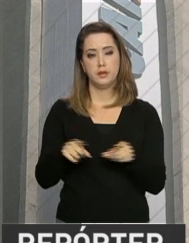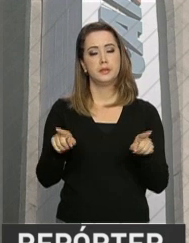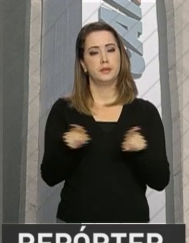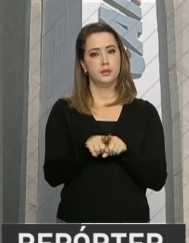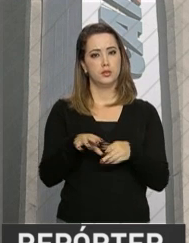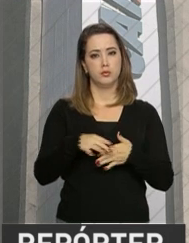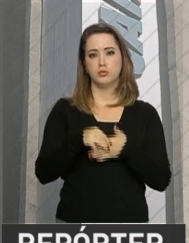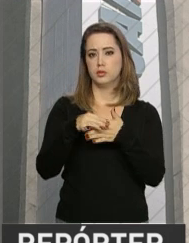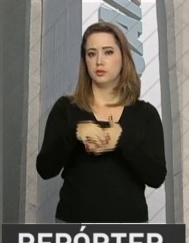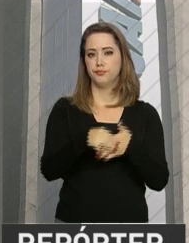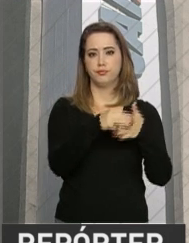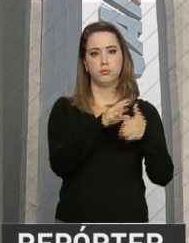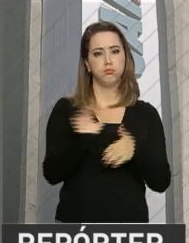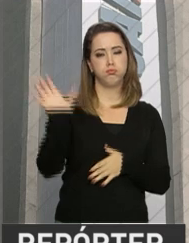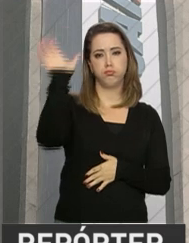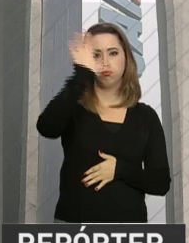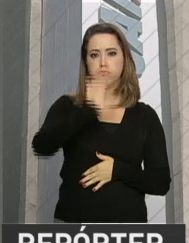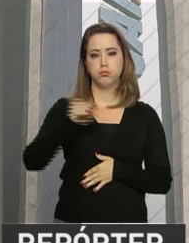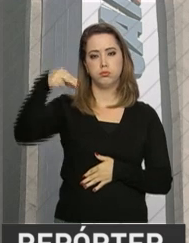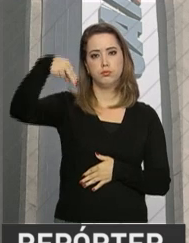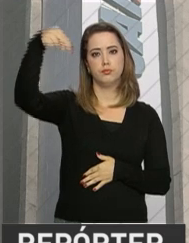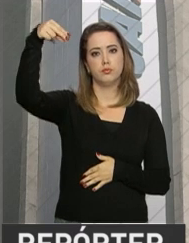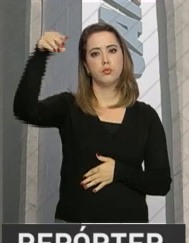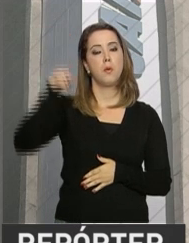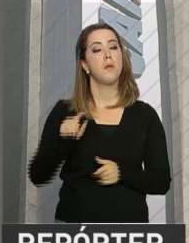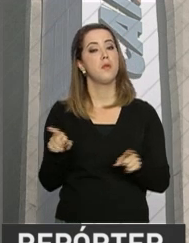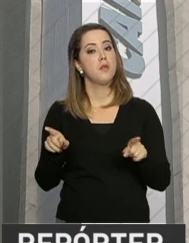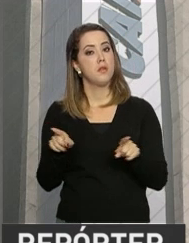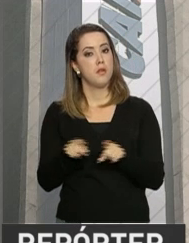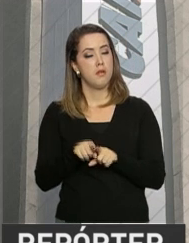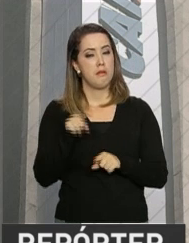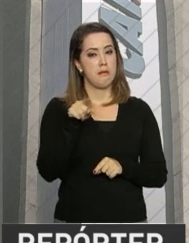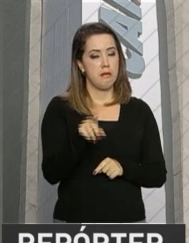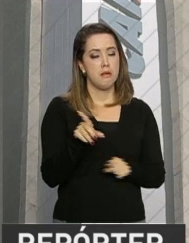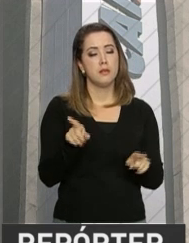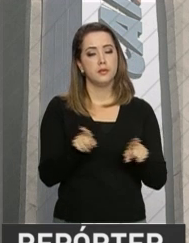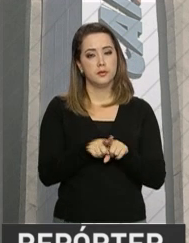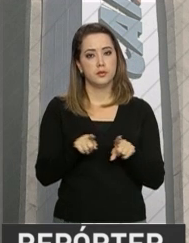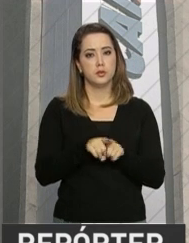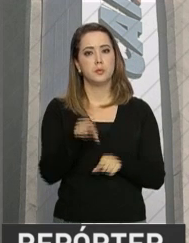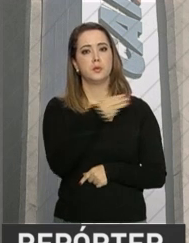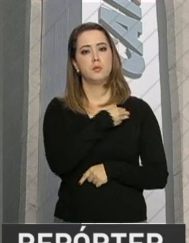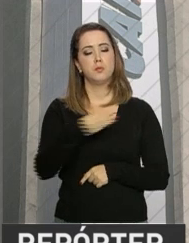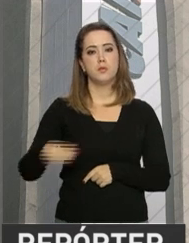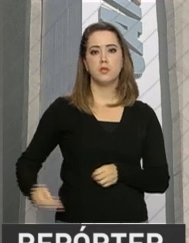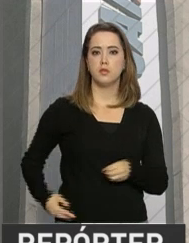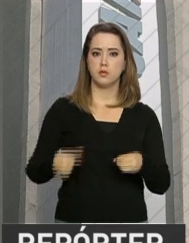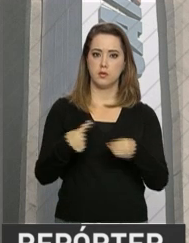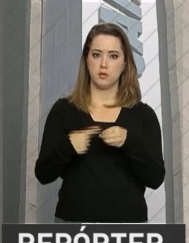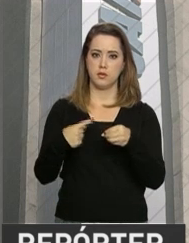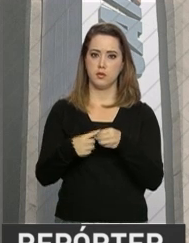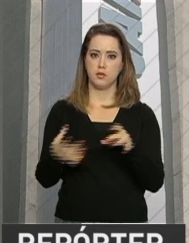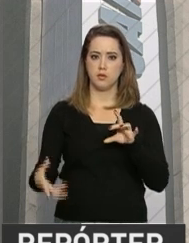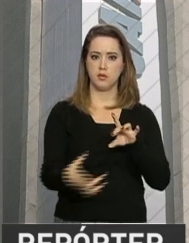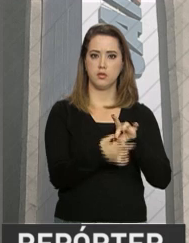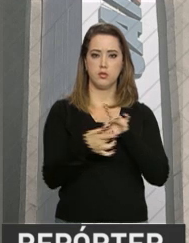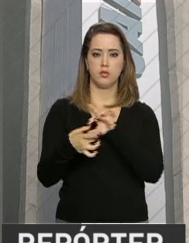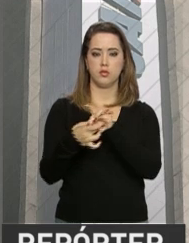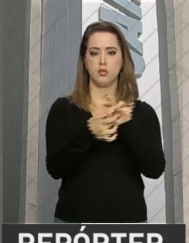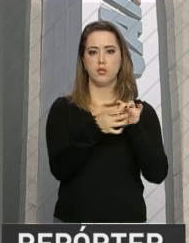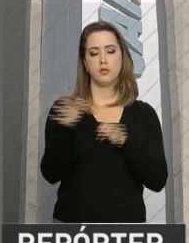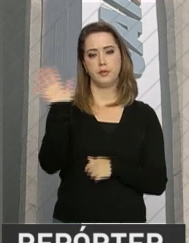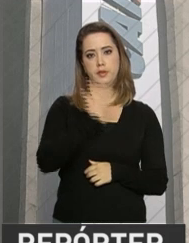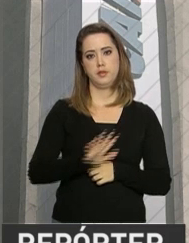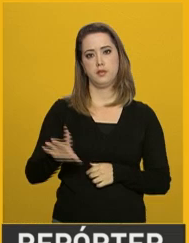da região Nordeste e vice-presidente de governo ok também foi ministro das cidades e da integração nacional no governo